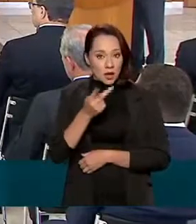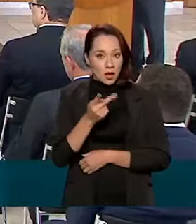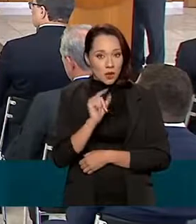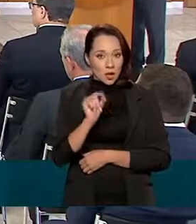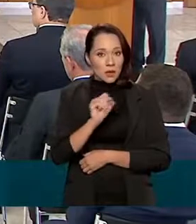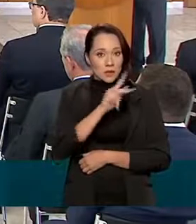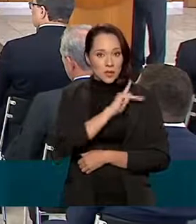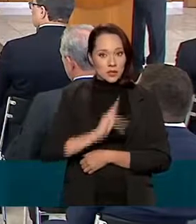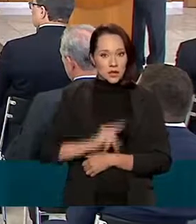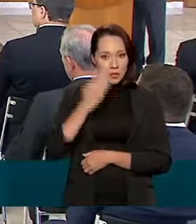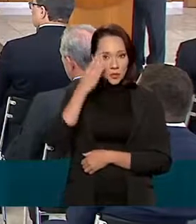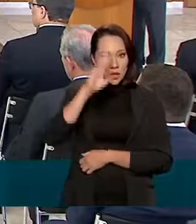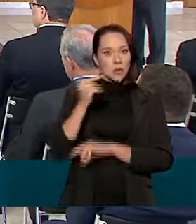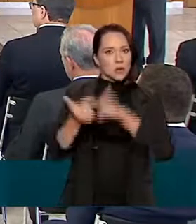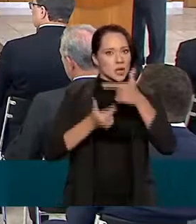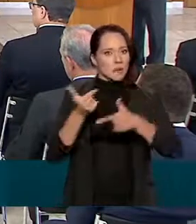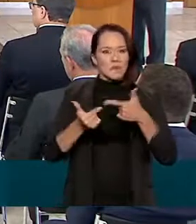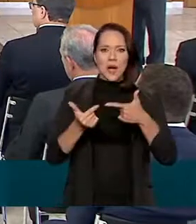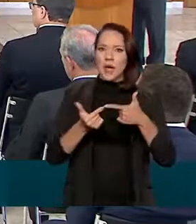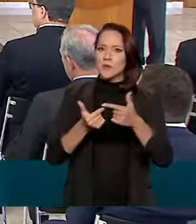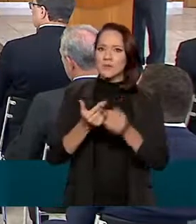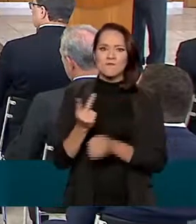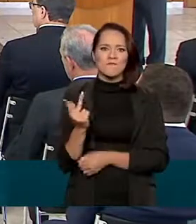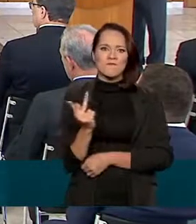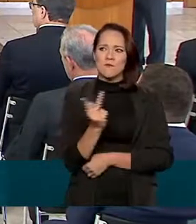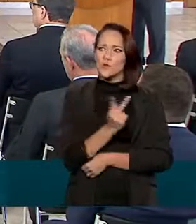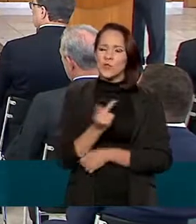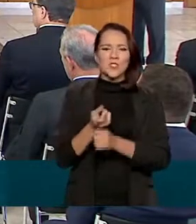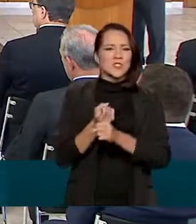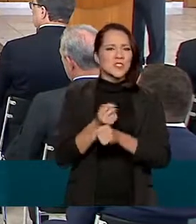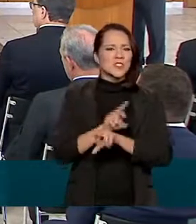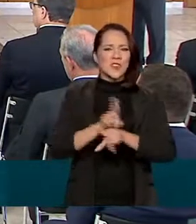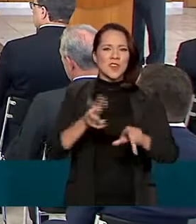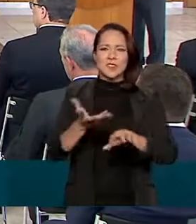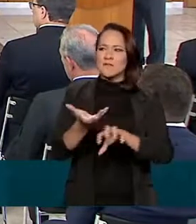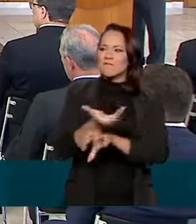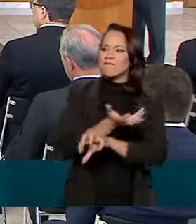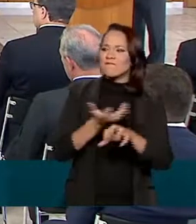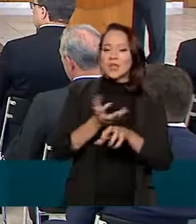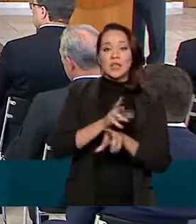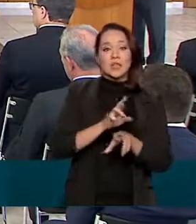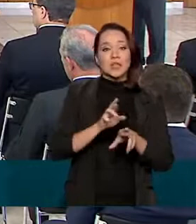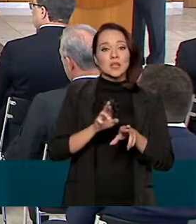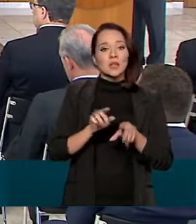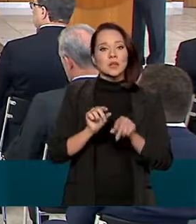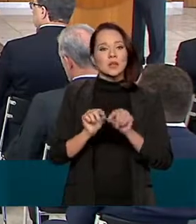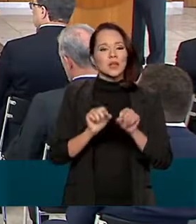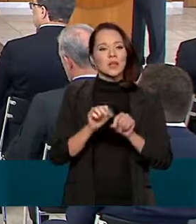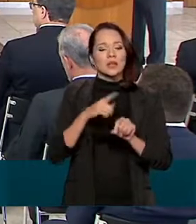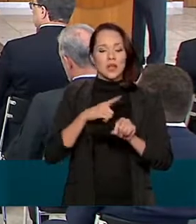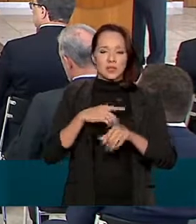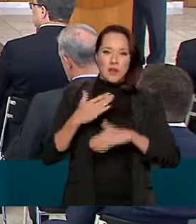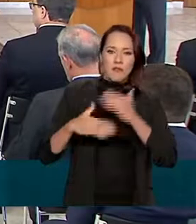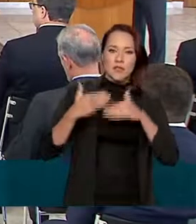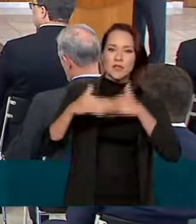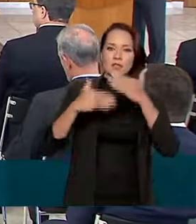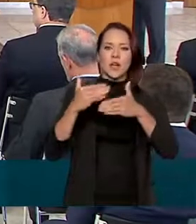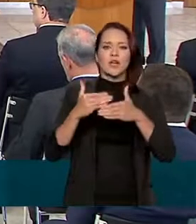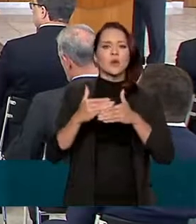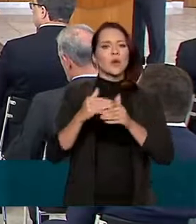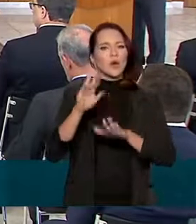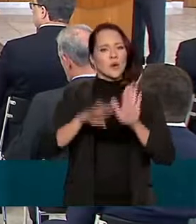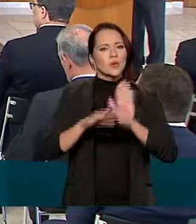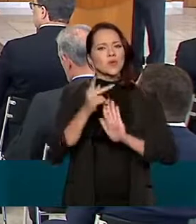paciente bolsonaro entravam multilateral o que embario frentes avançamos com